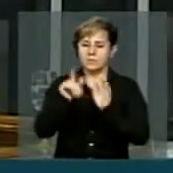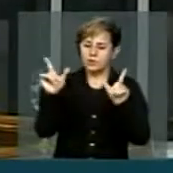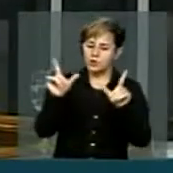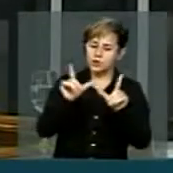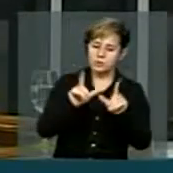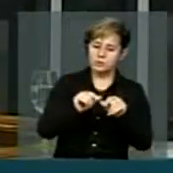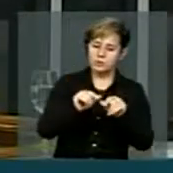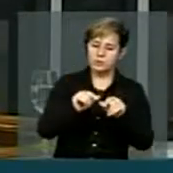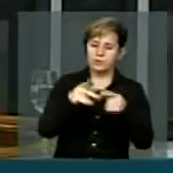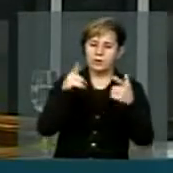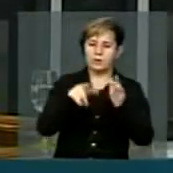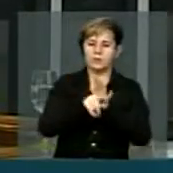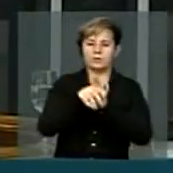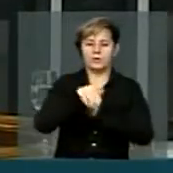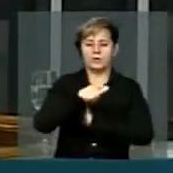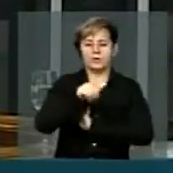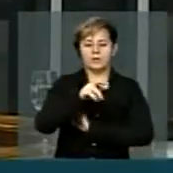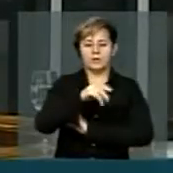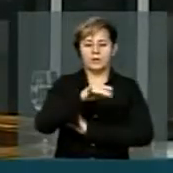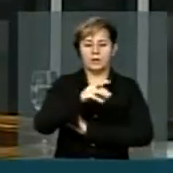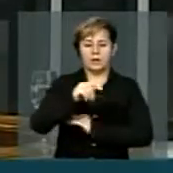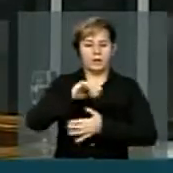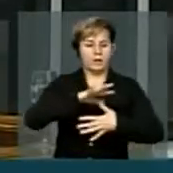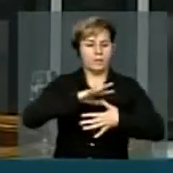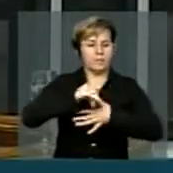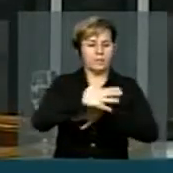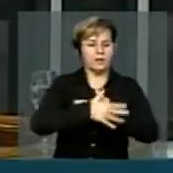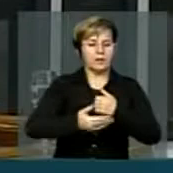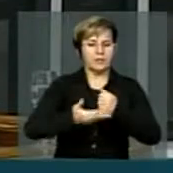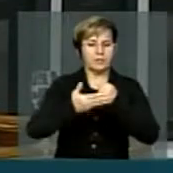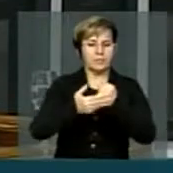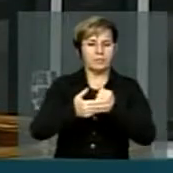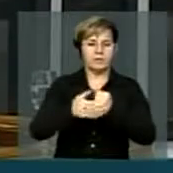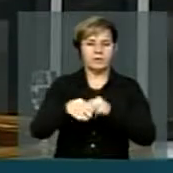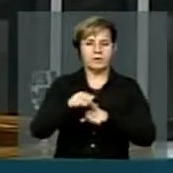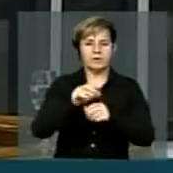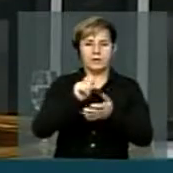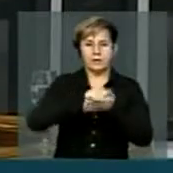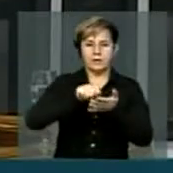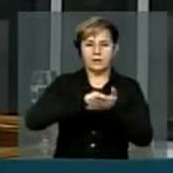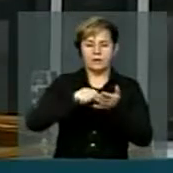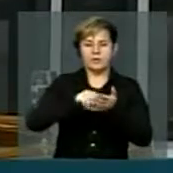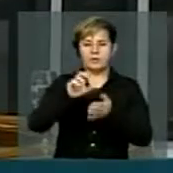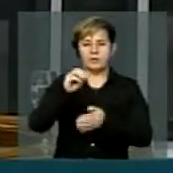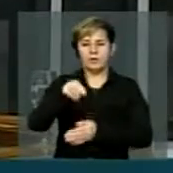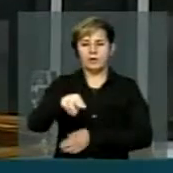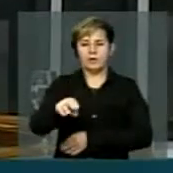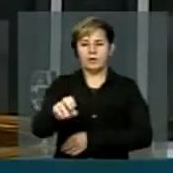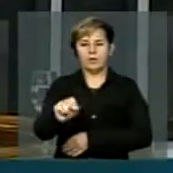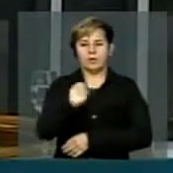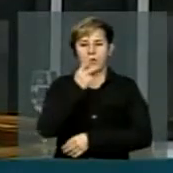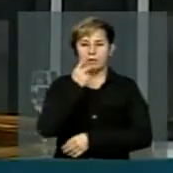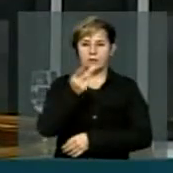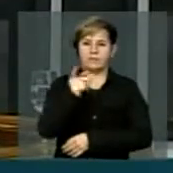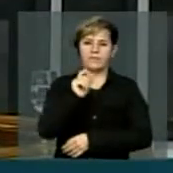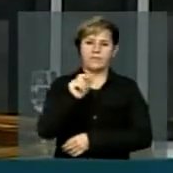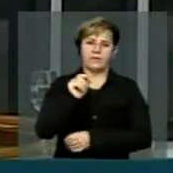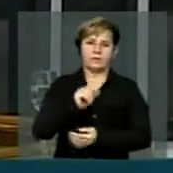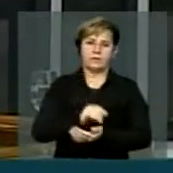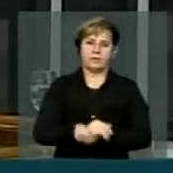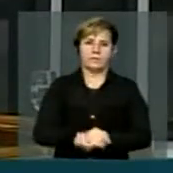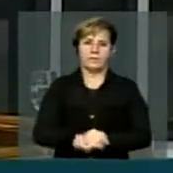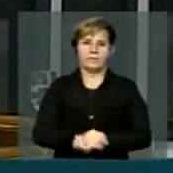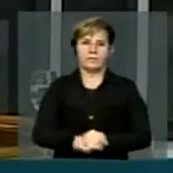baseado no preâmbulo da Constituição da Organização Mundial de Saúde, que diz, abre